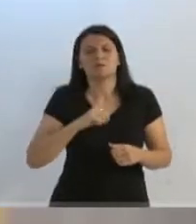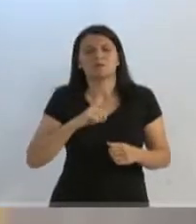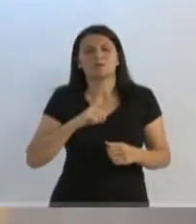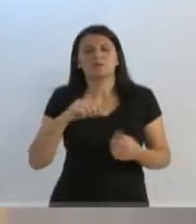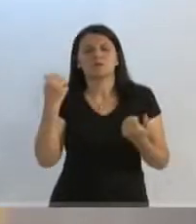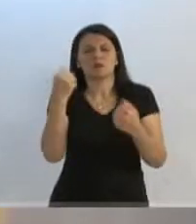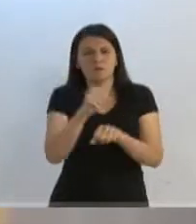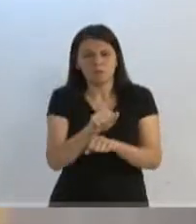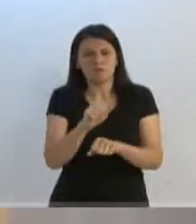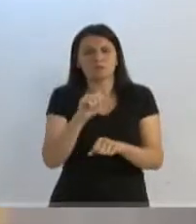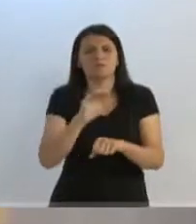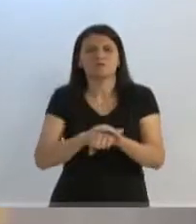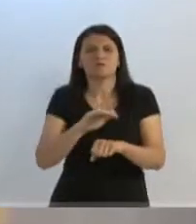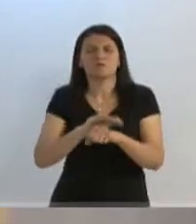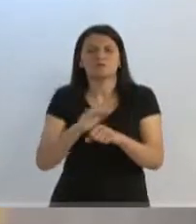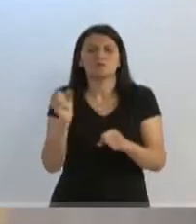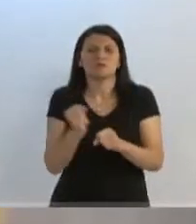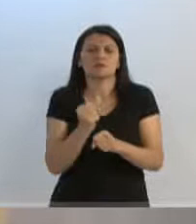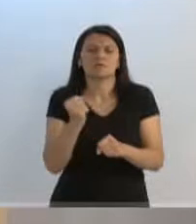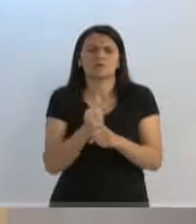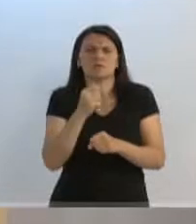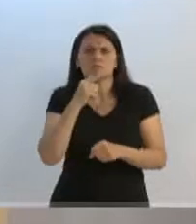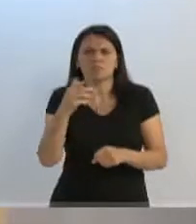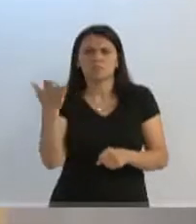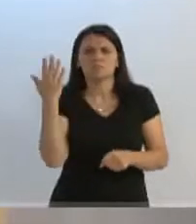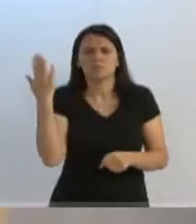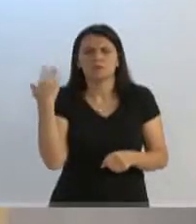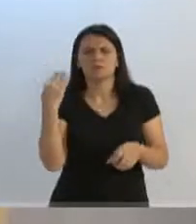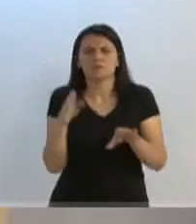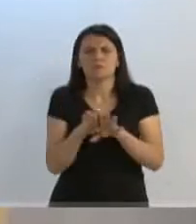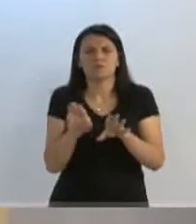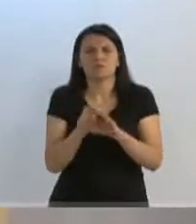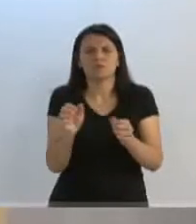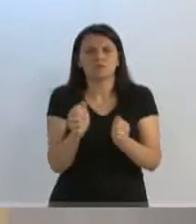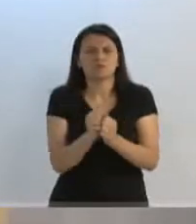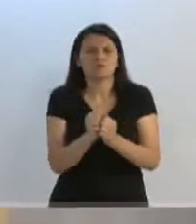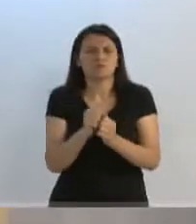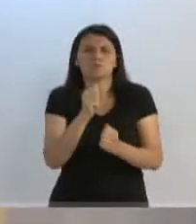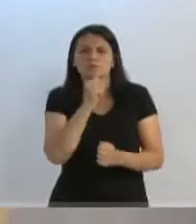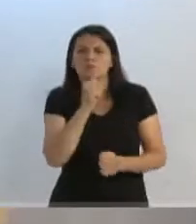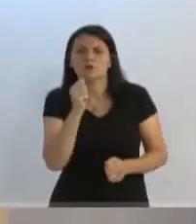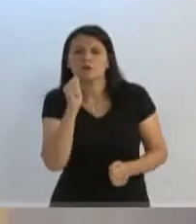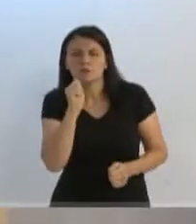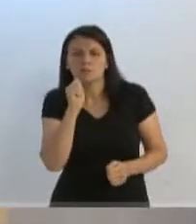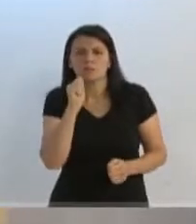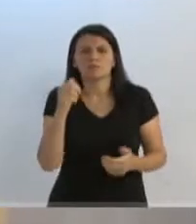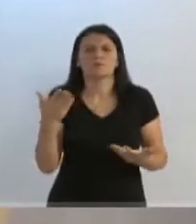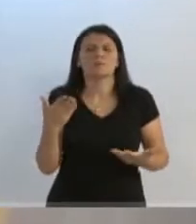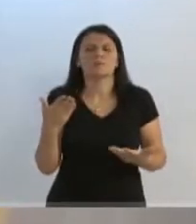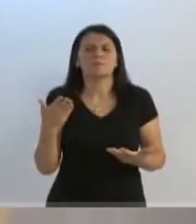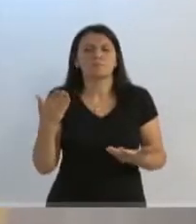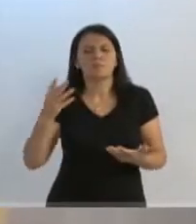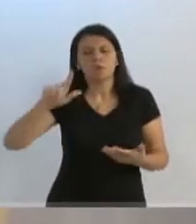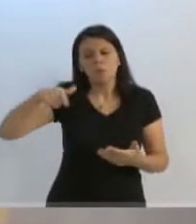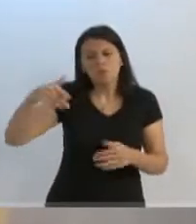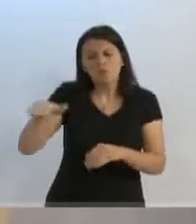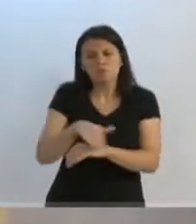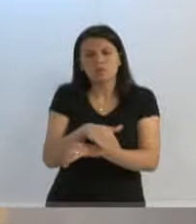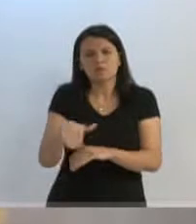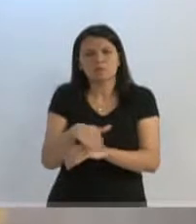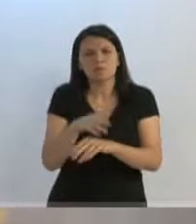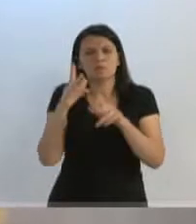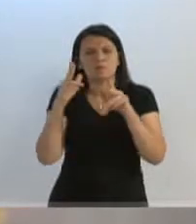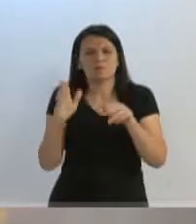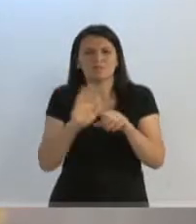de executar esta obra na semana passada estive também com o deputado ricardo alba em relação a uma outra rua no